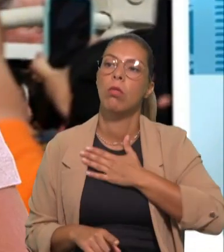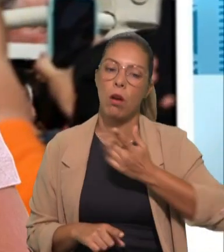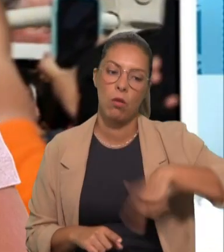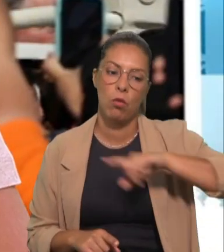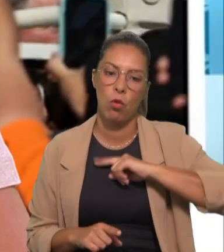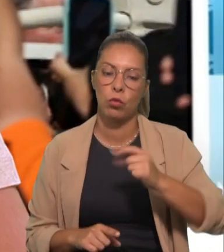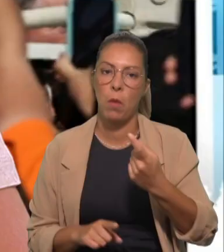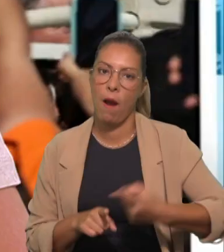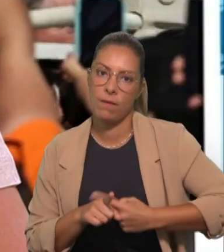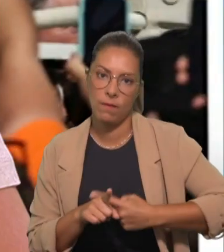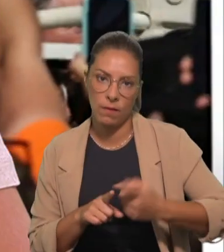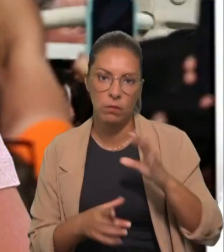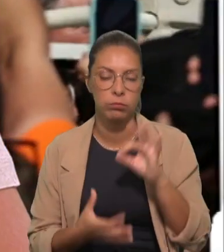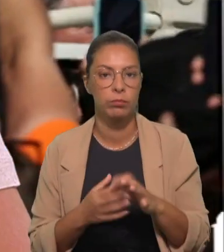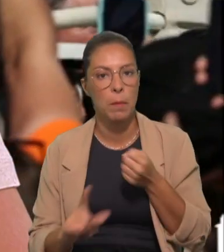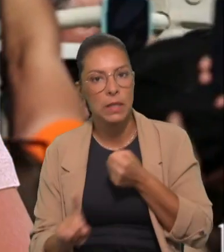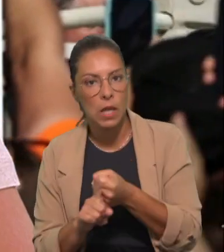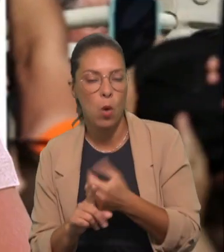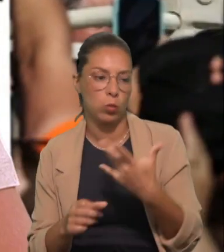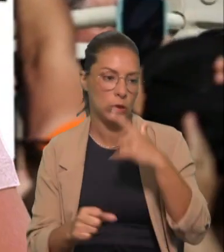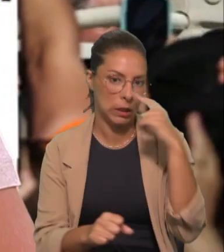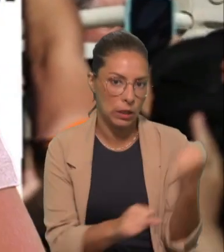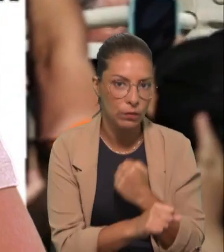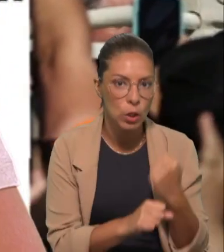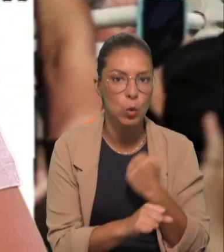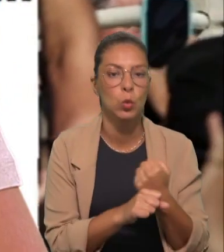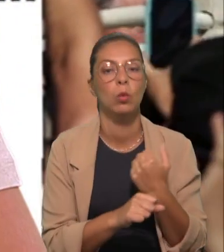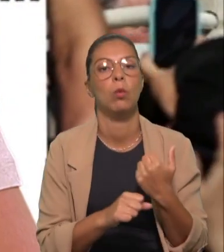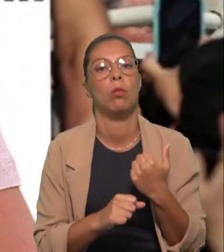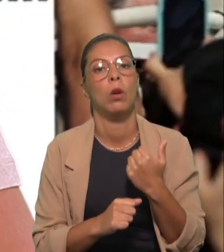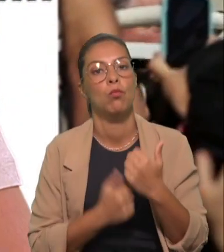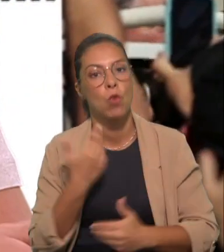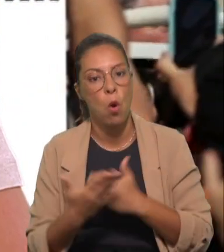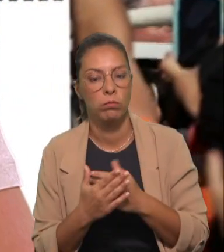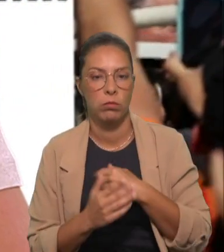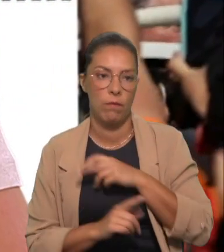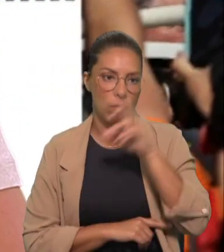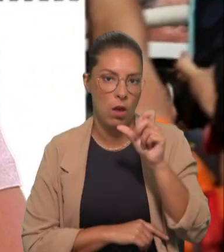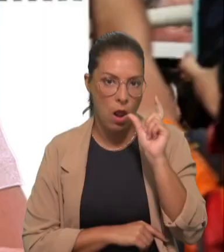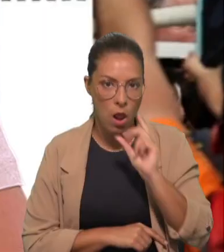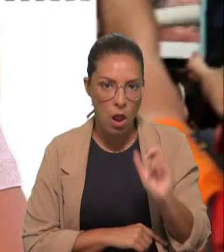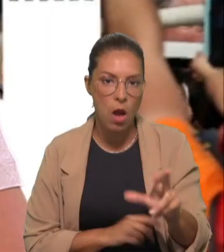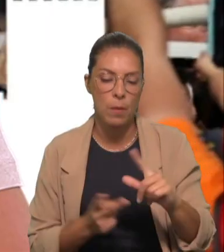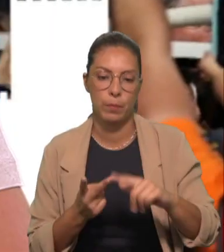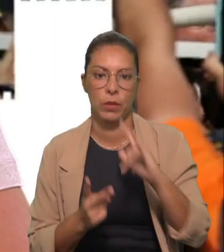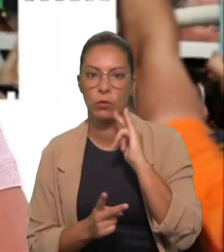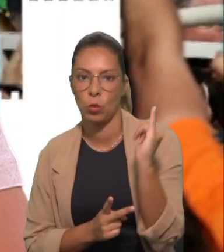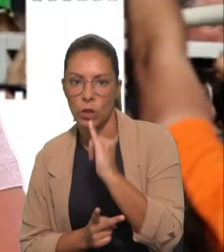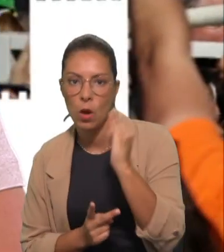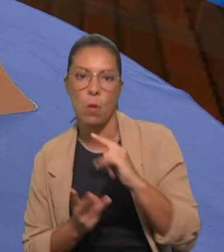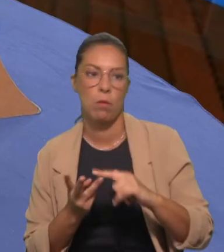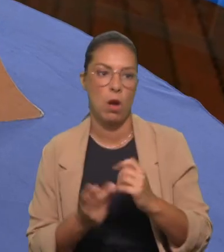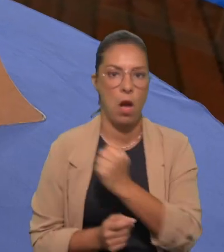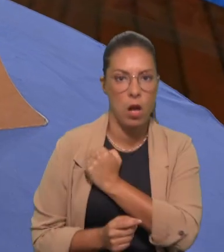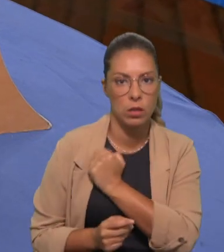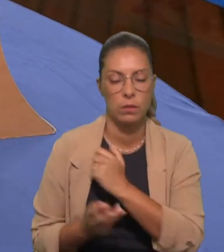momentos intensos de missão, de serviço, onde basicamente vamos a lares, a instituições, a casas de famílias. Fazendo